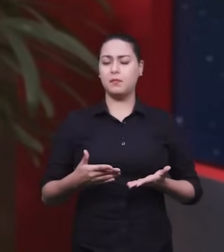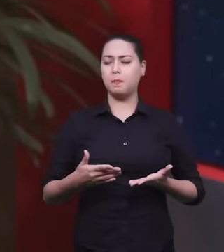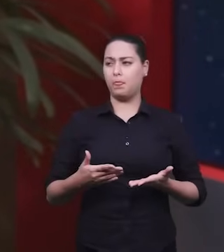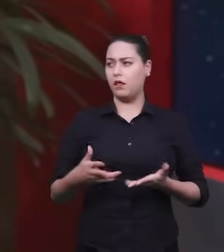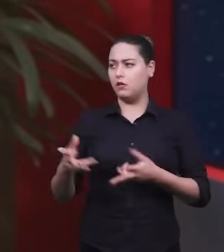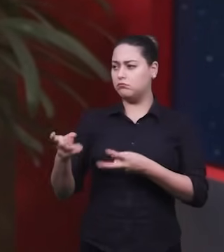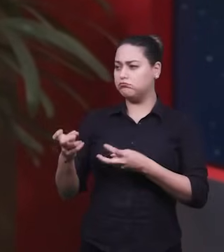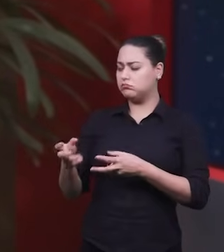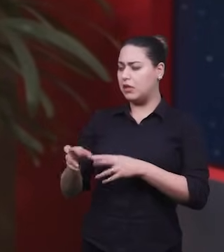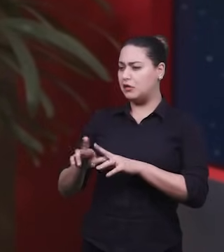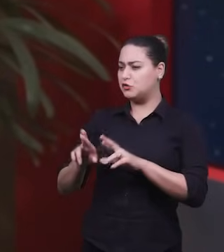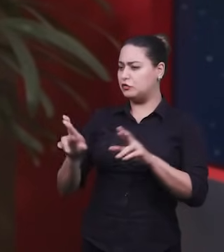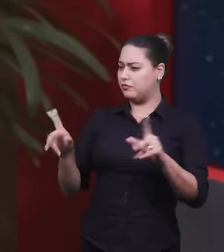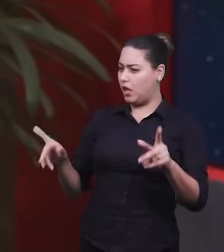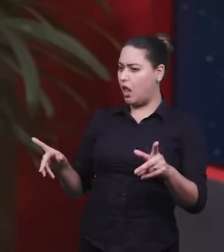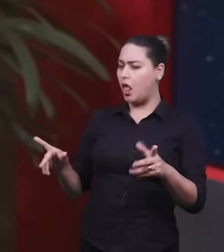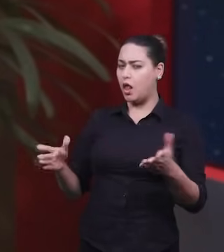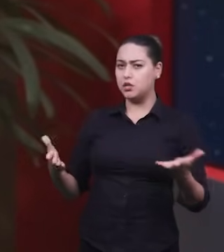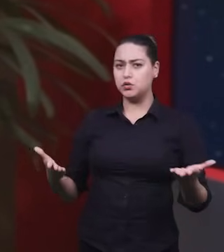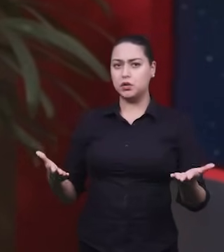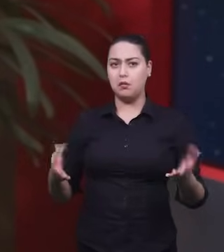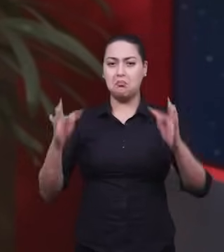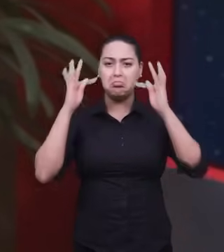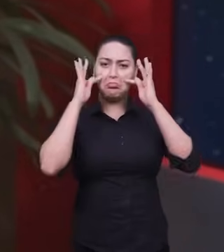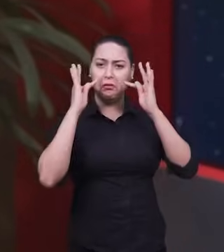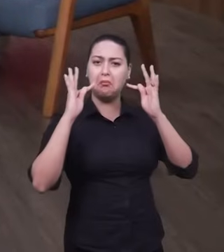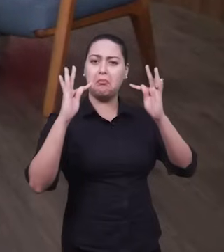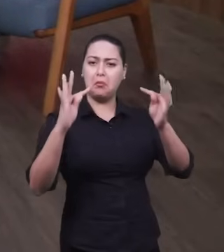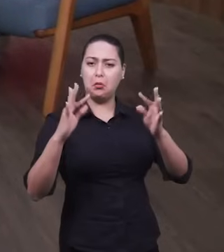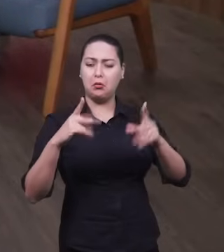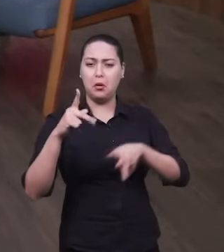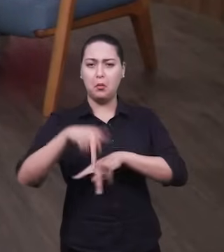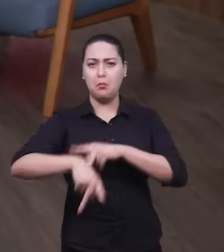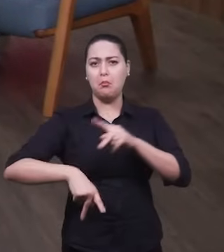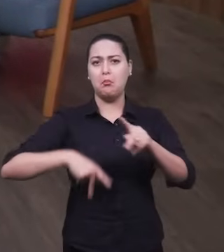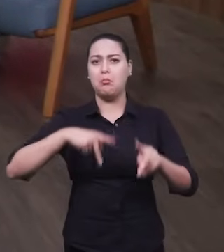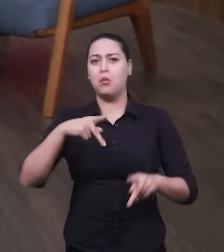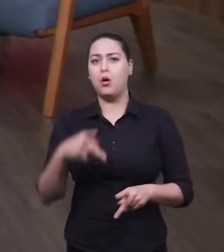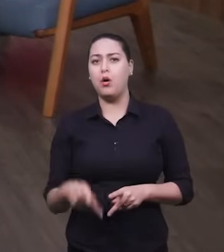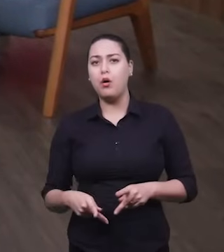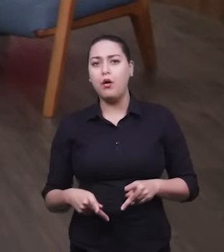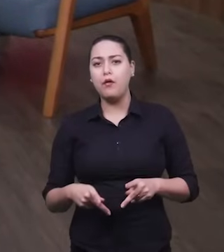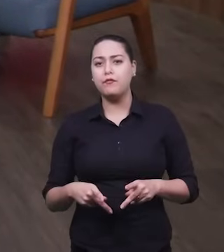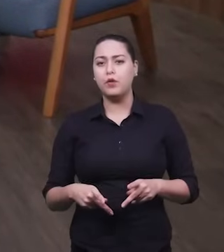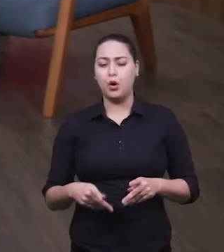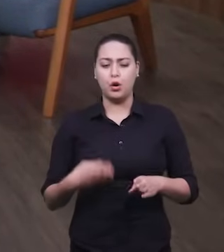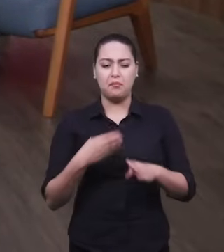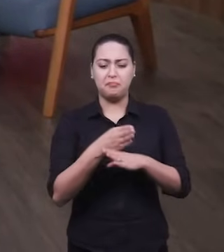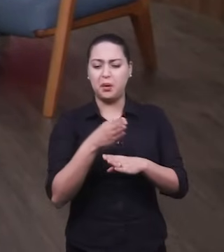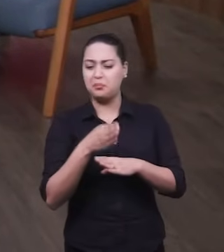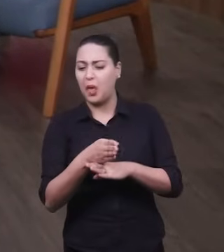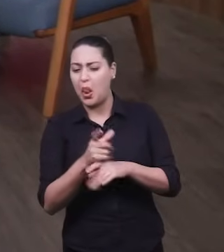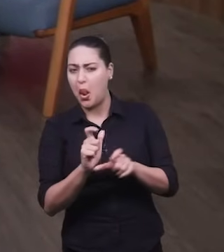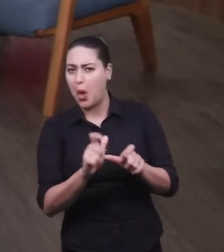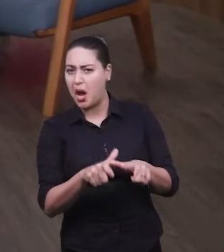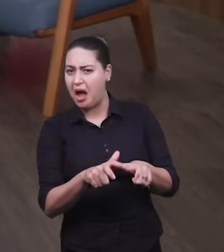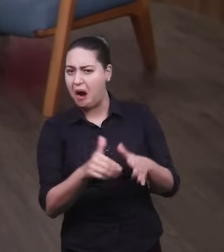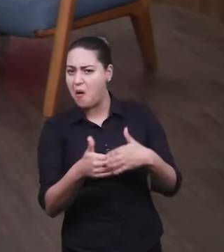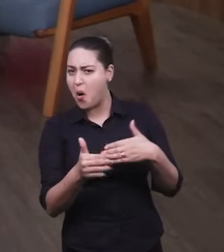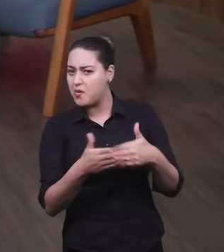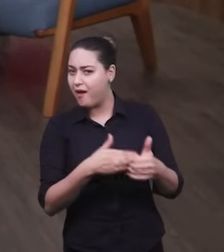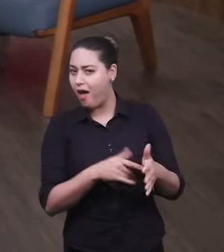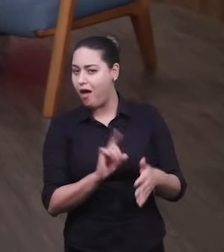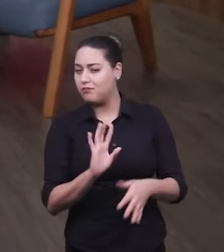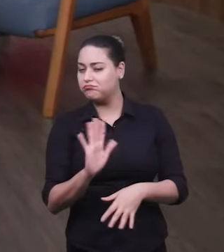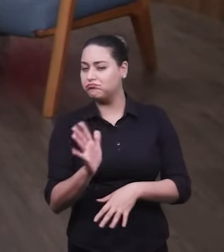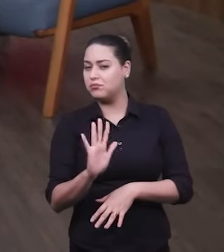forma distinta da do mundo. Testemunho, né? Não é? O povo de Deus que não frequenta certos